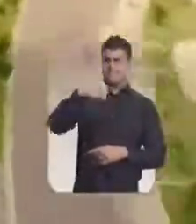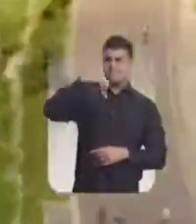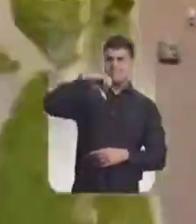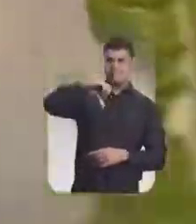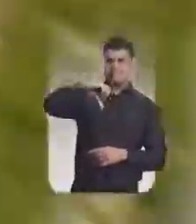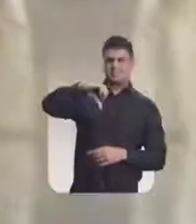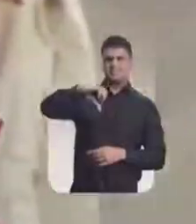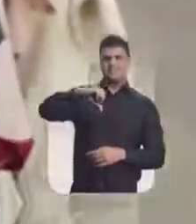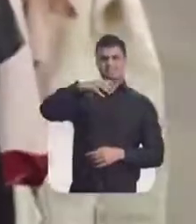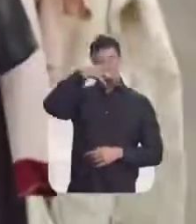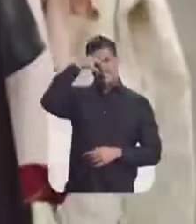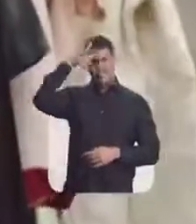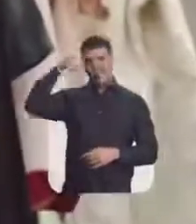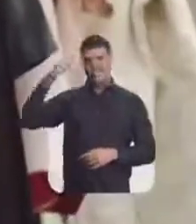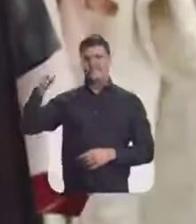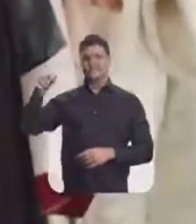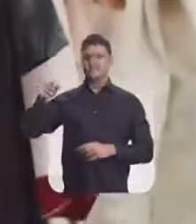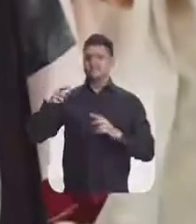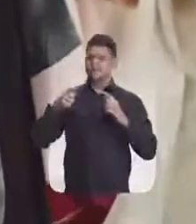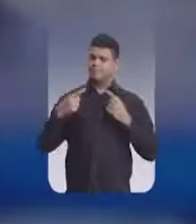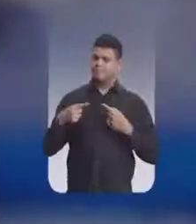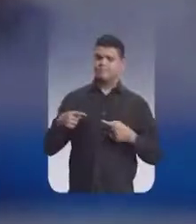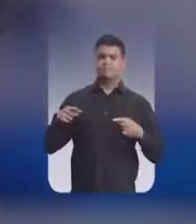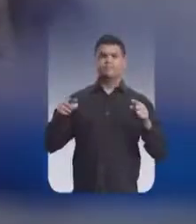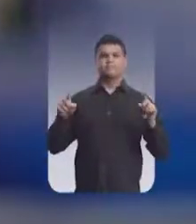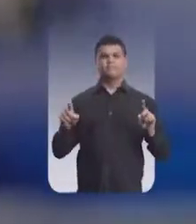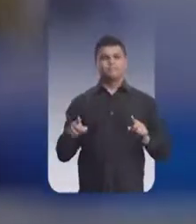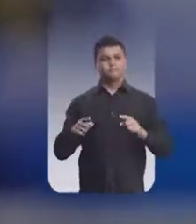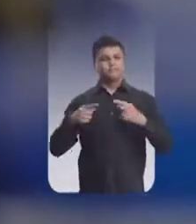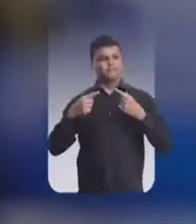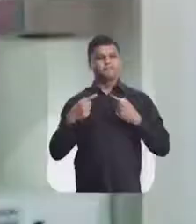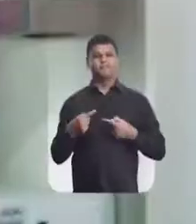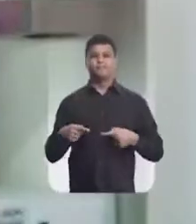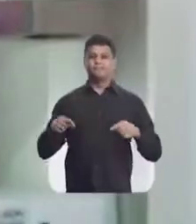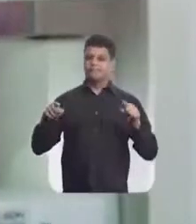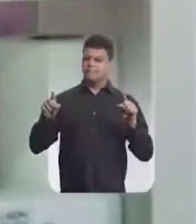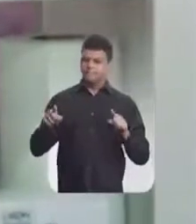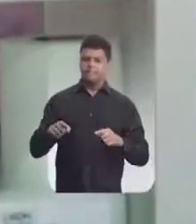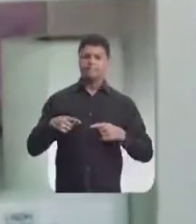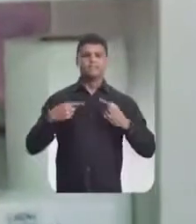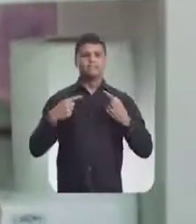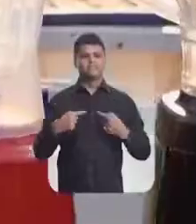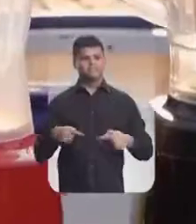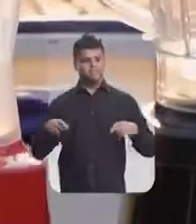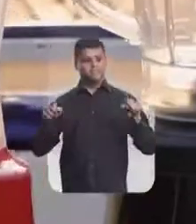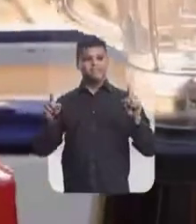Manauarama, ama 19 Manaus.